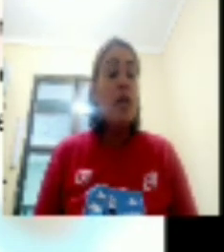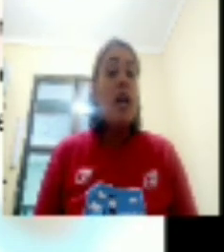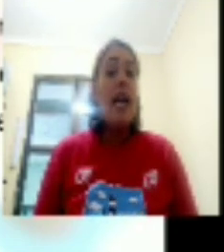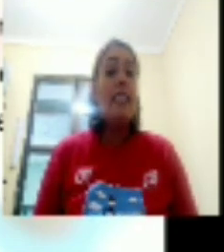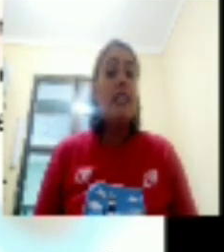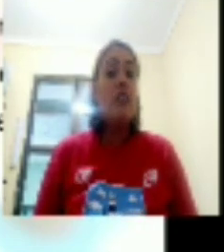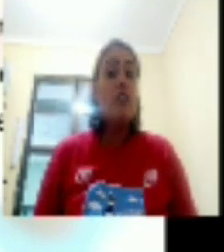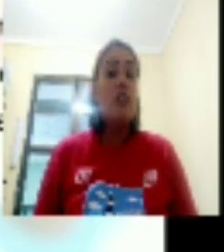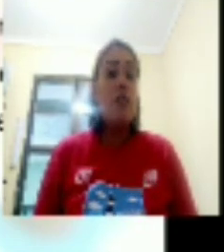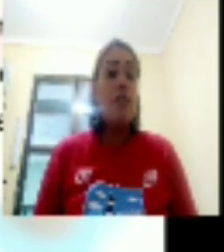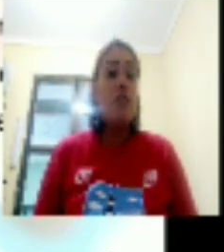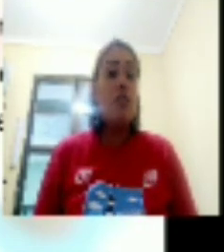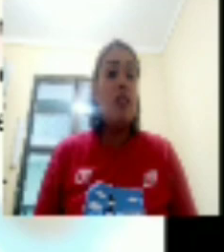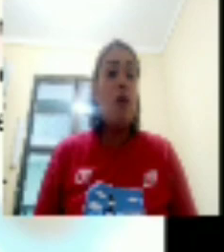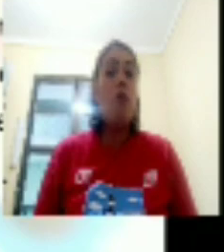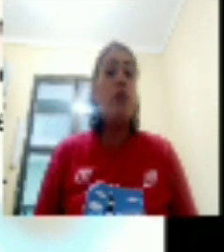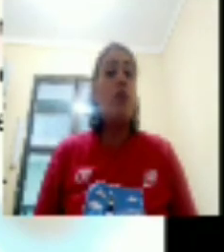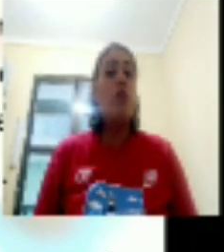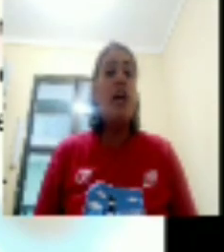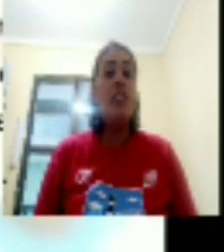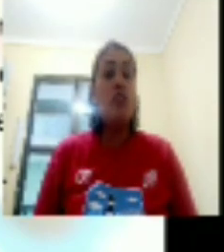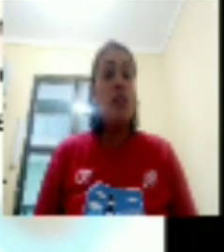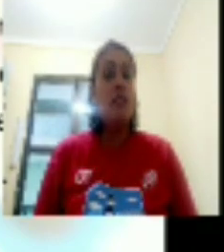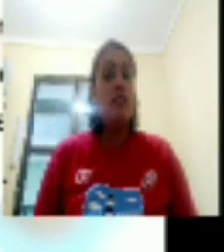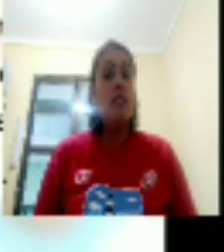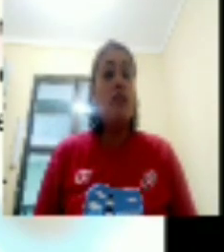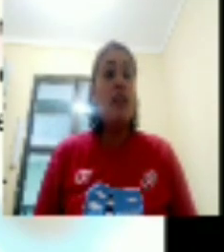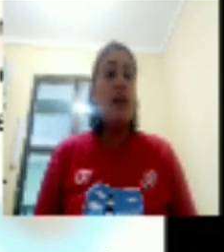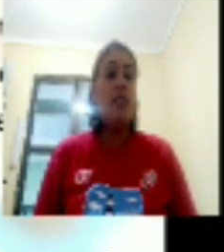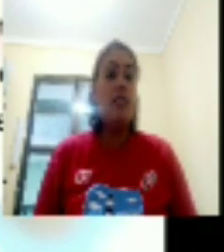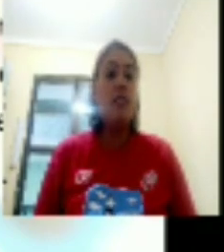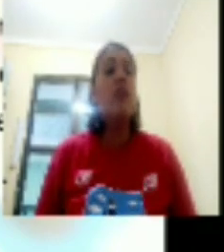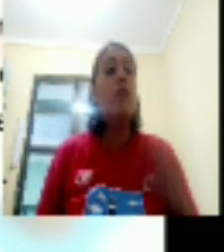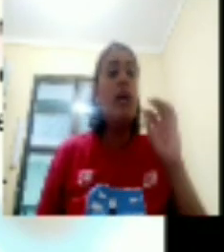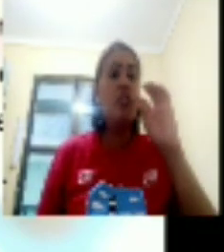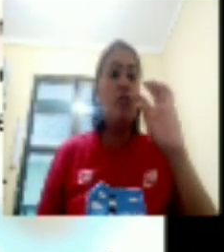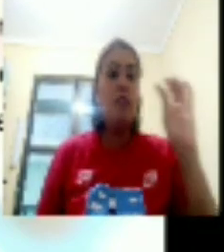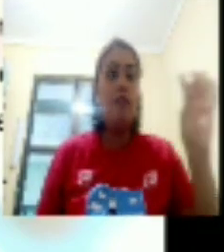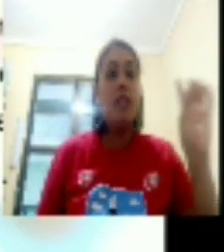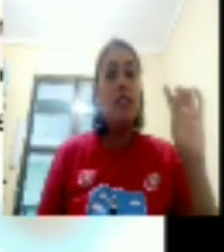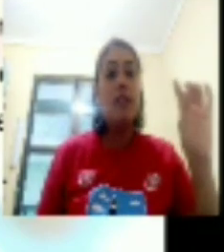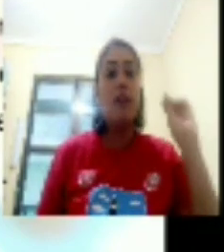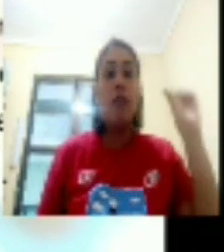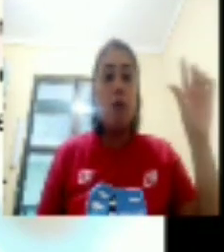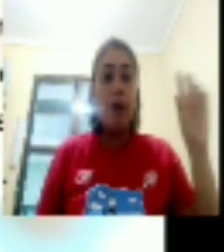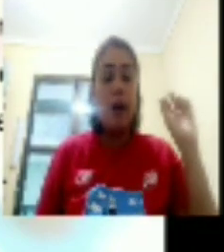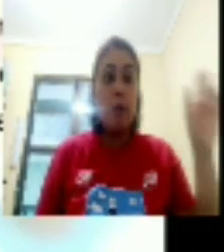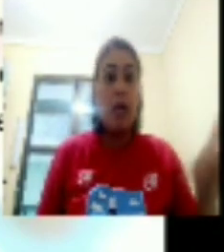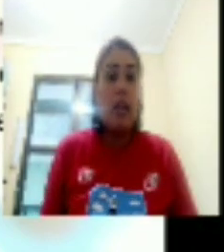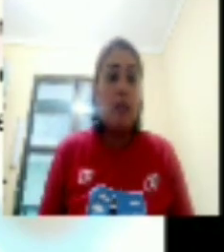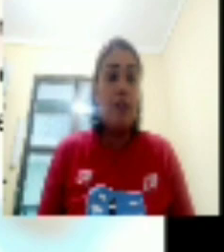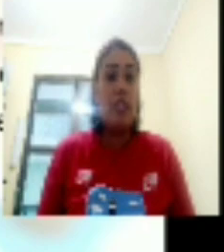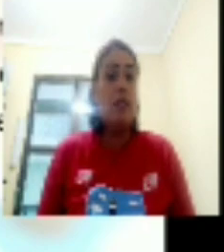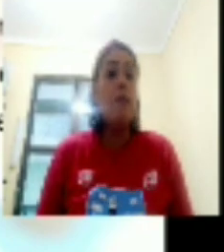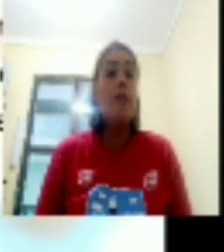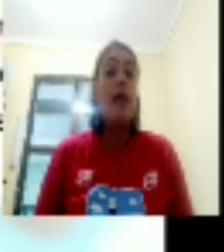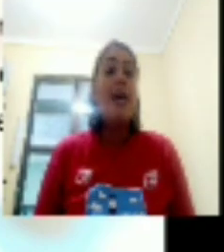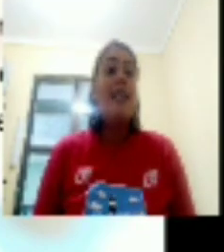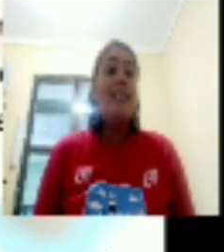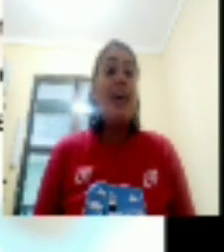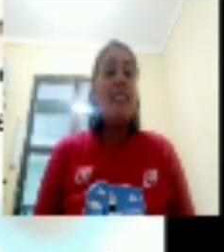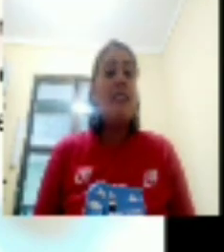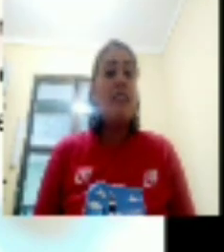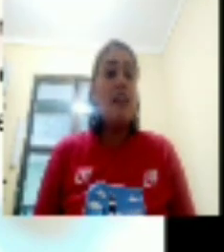equidade, as ações e serviços de saúde com regionalização e hierarquização, a gente vai ver isso aí com calma mais lá na frente.